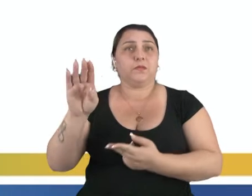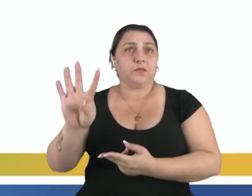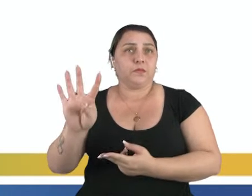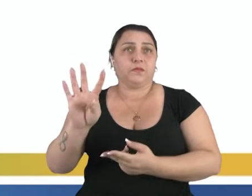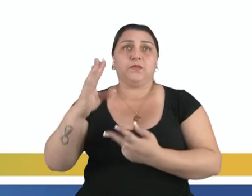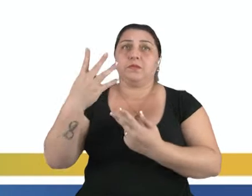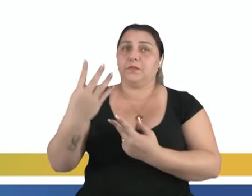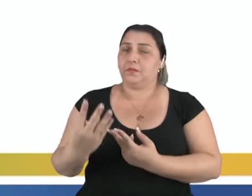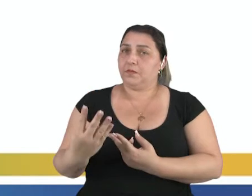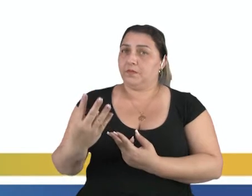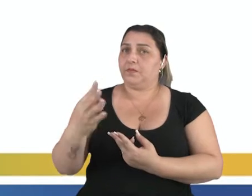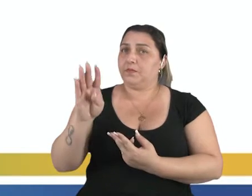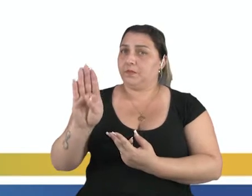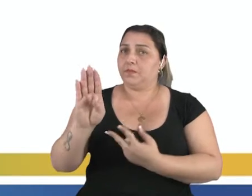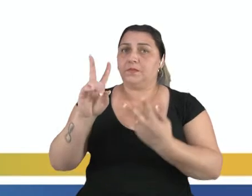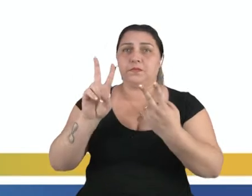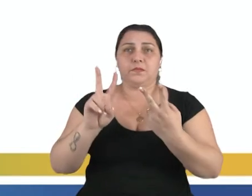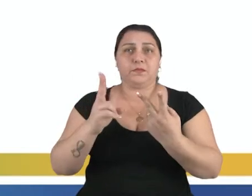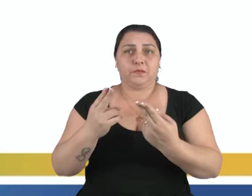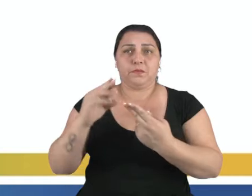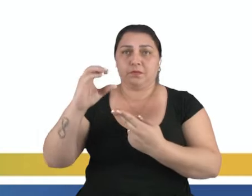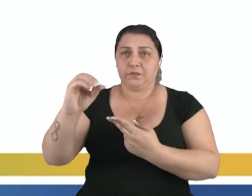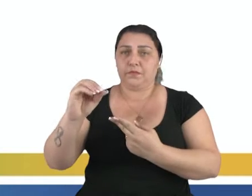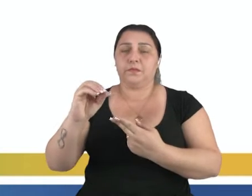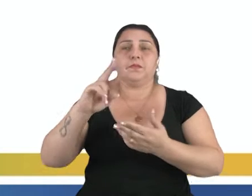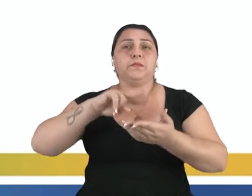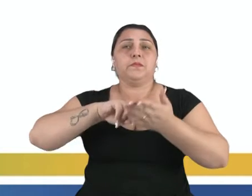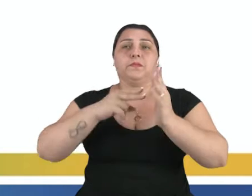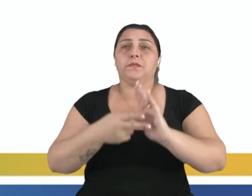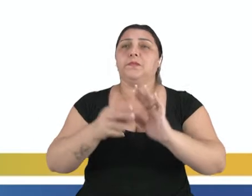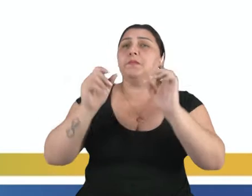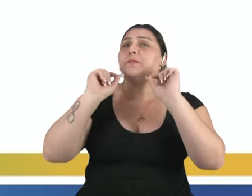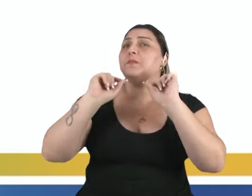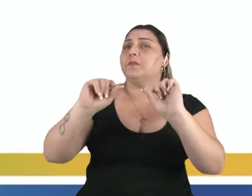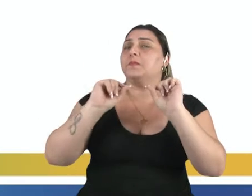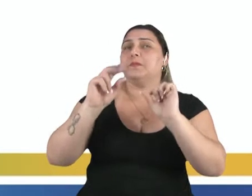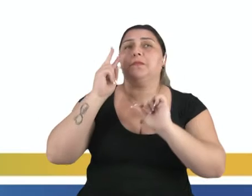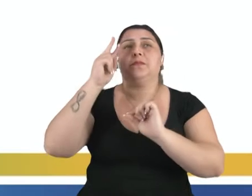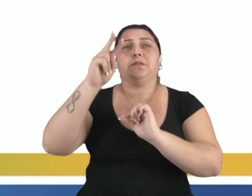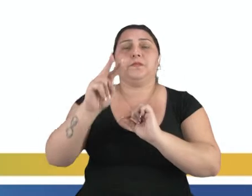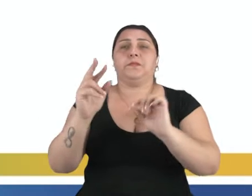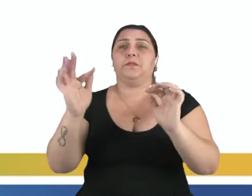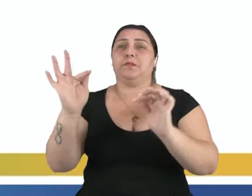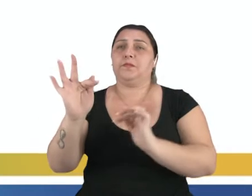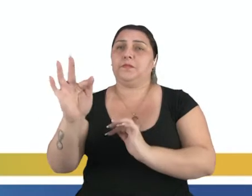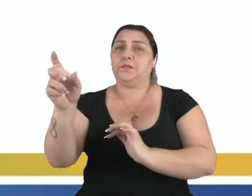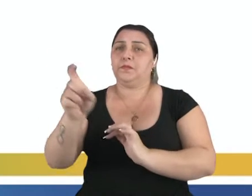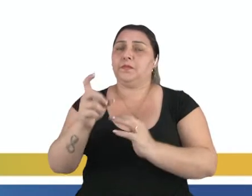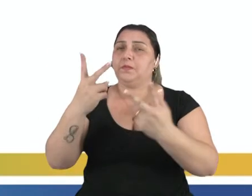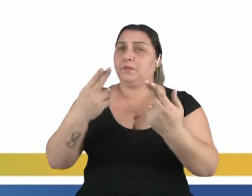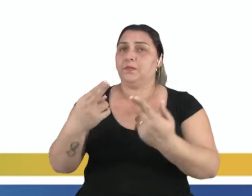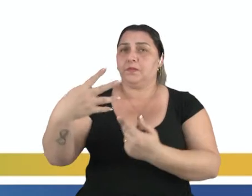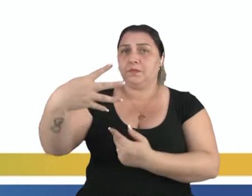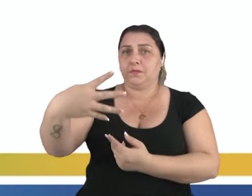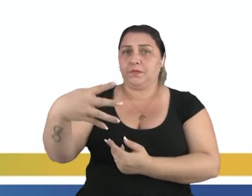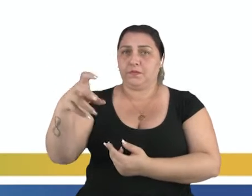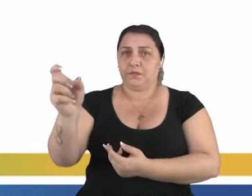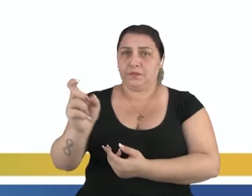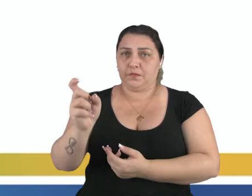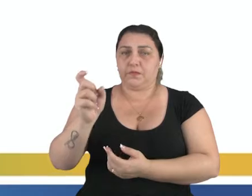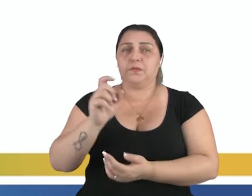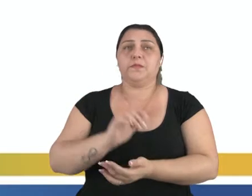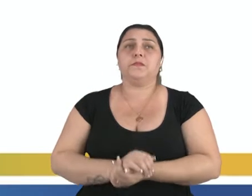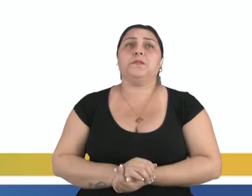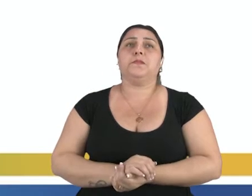dizer que quando eu olho aí para f de x igual a 4x, mais à frente dessa função, nós temos